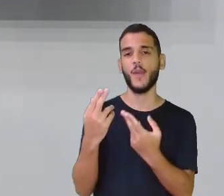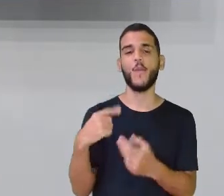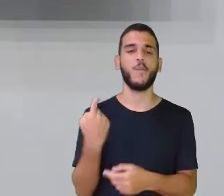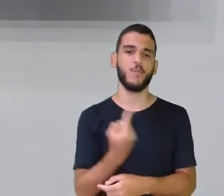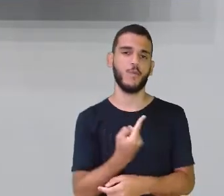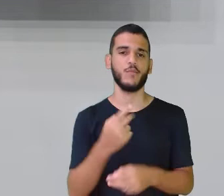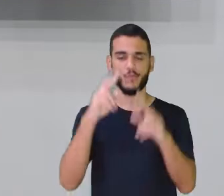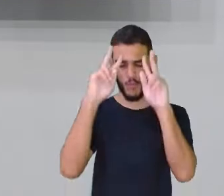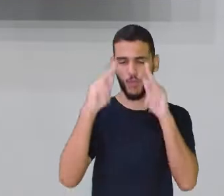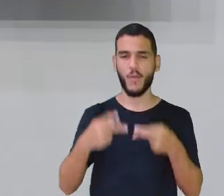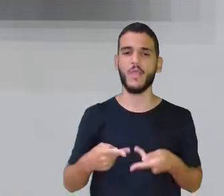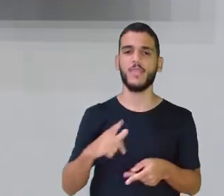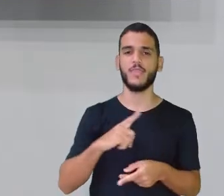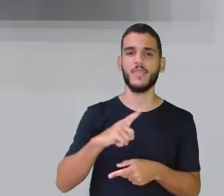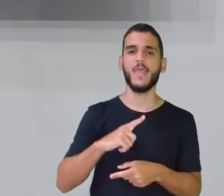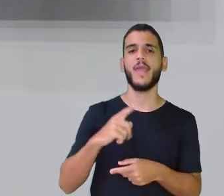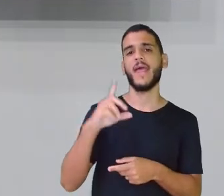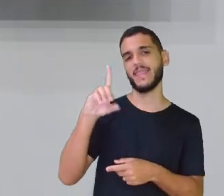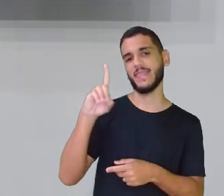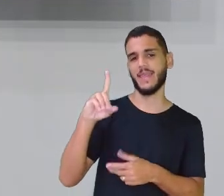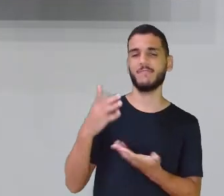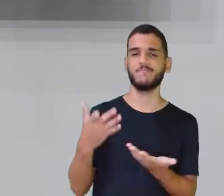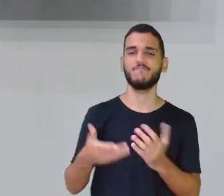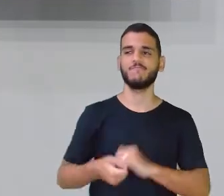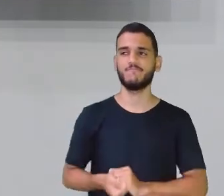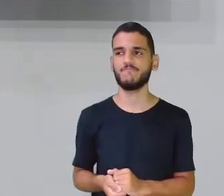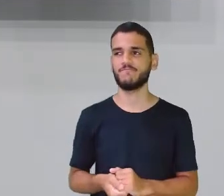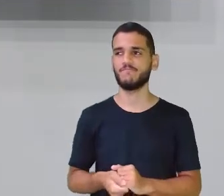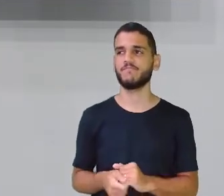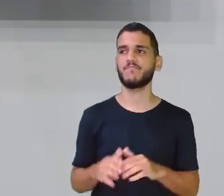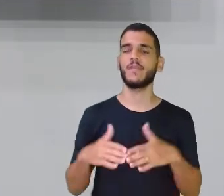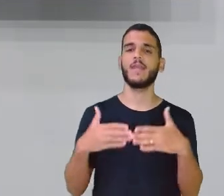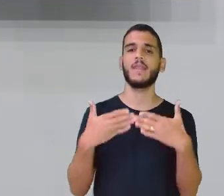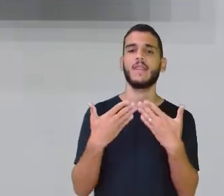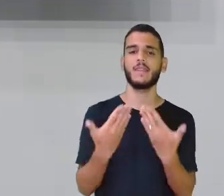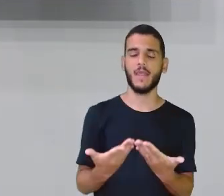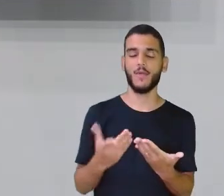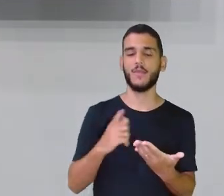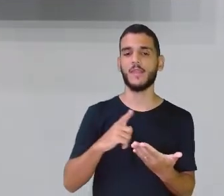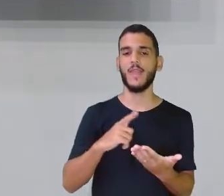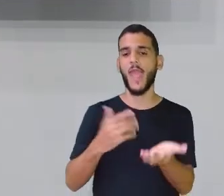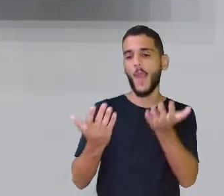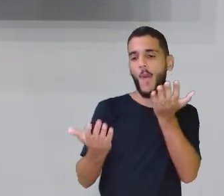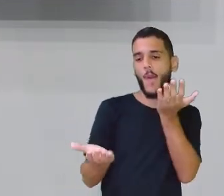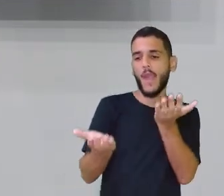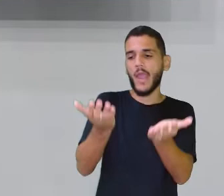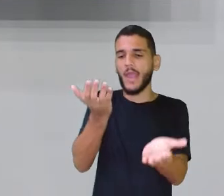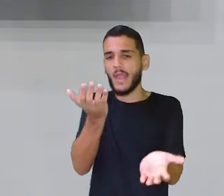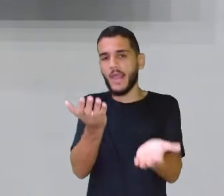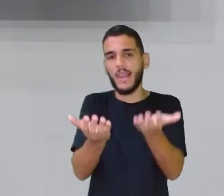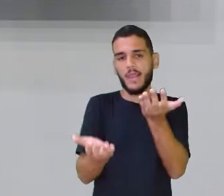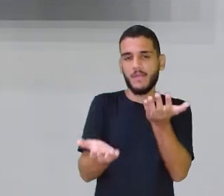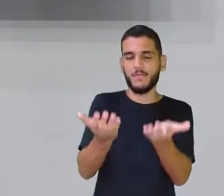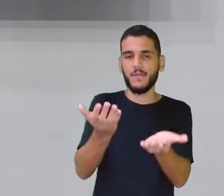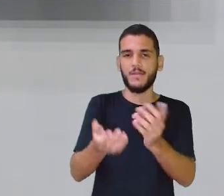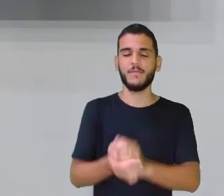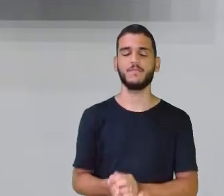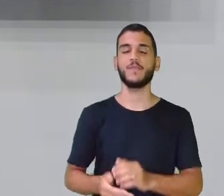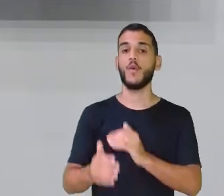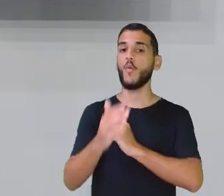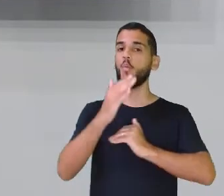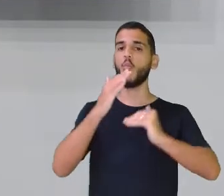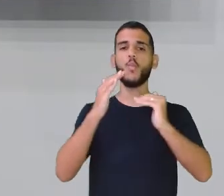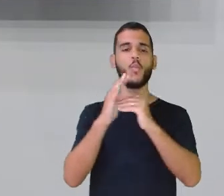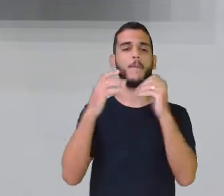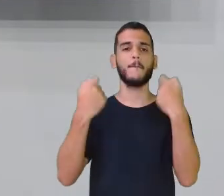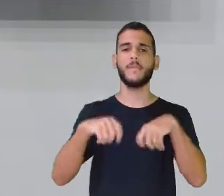entender que dessa forma aqui, que eles estão sobrevivendo, tem um equilíbrio, tá bom? Tudo tem que ter